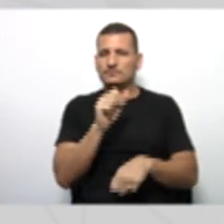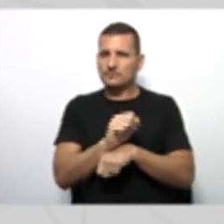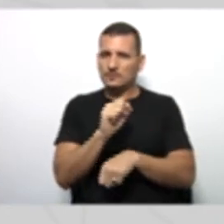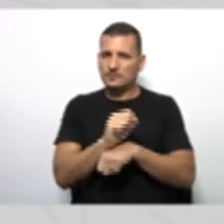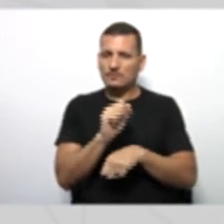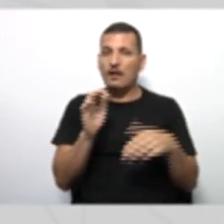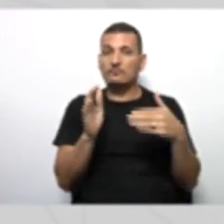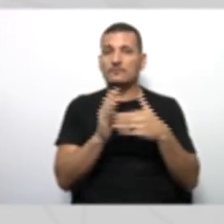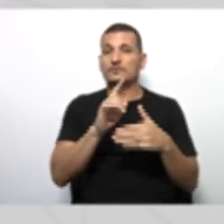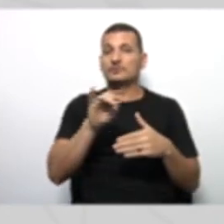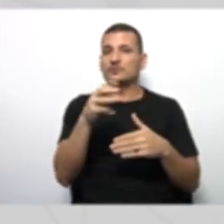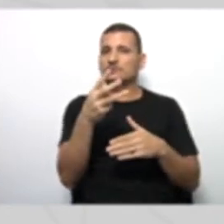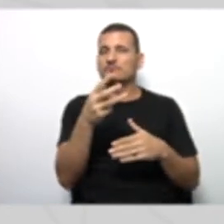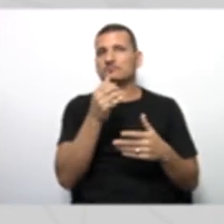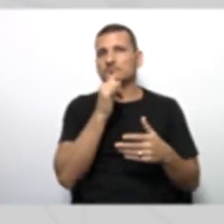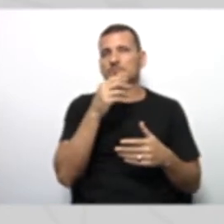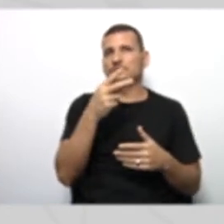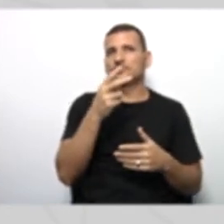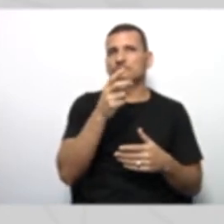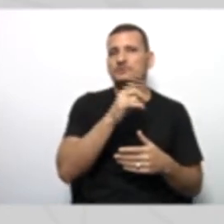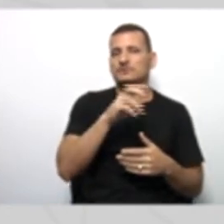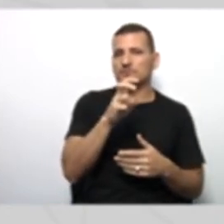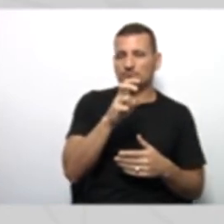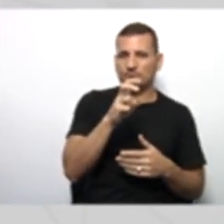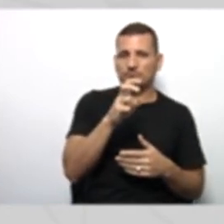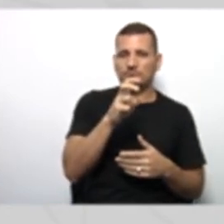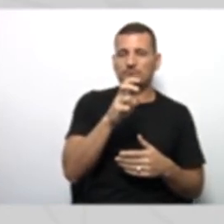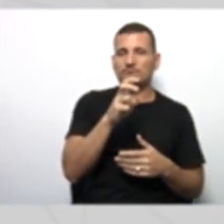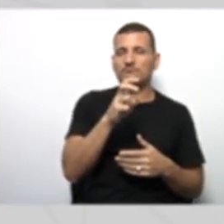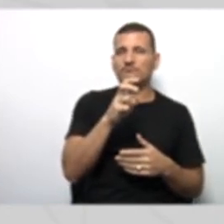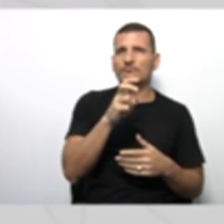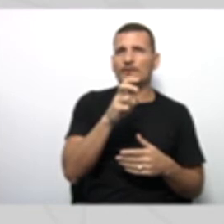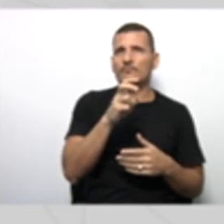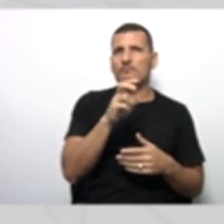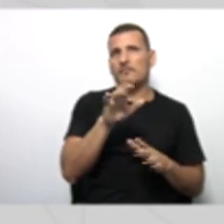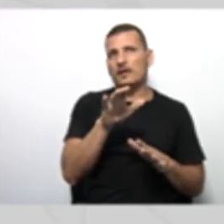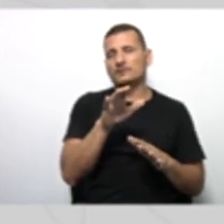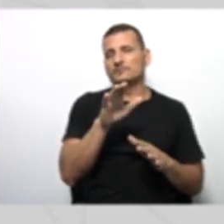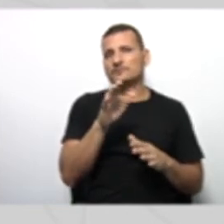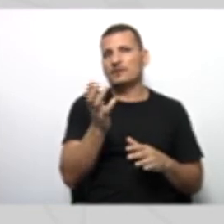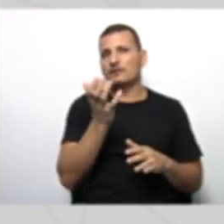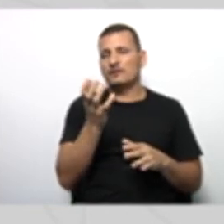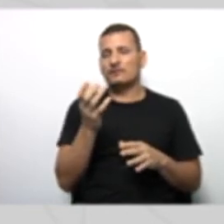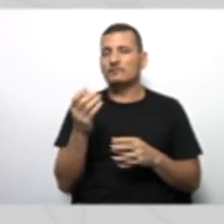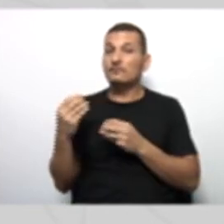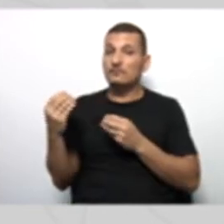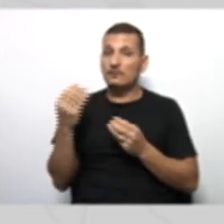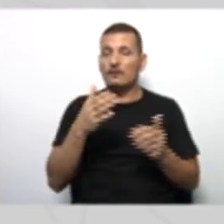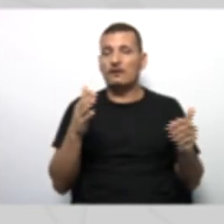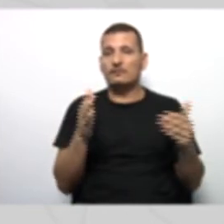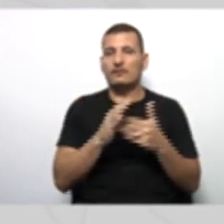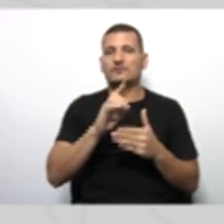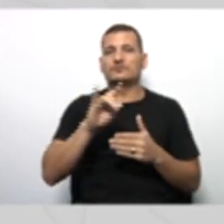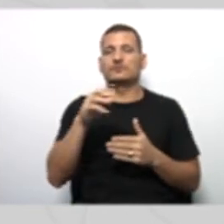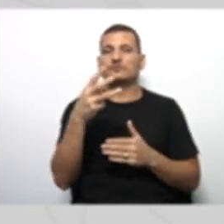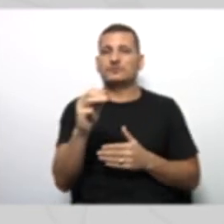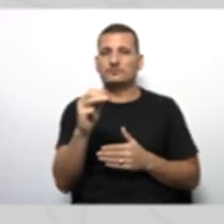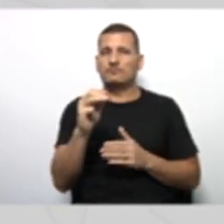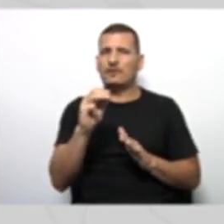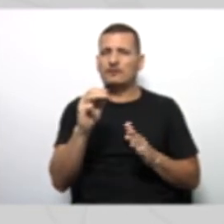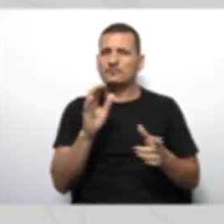entrega tivesse sido efetuada antes da organização do espaço de armazenamento dos computadores, talvez não houvesse